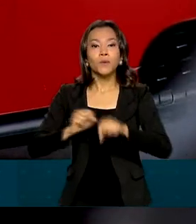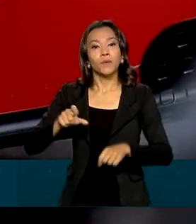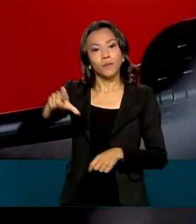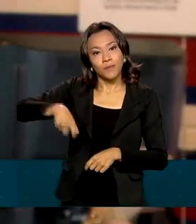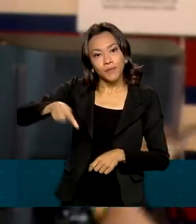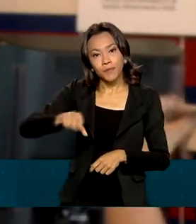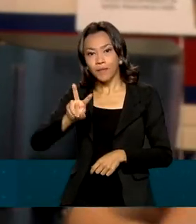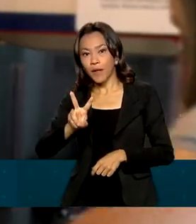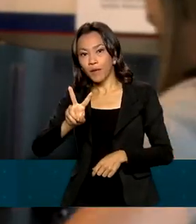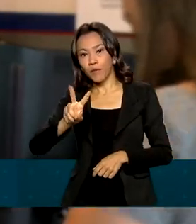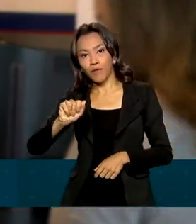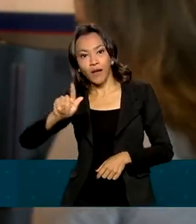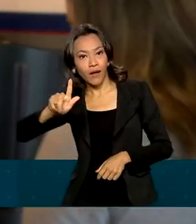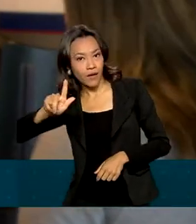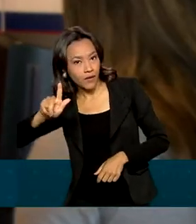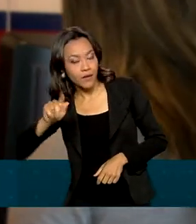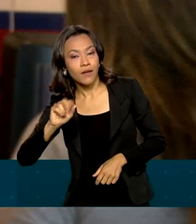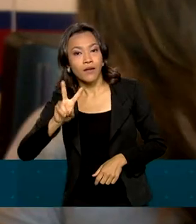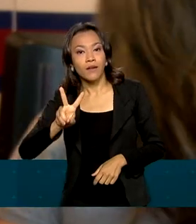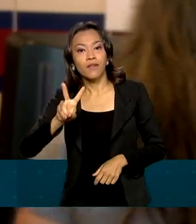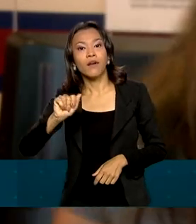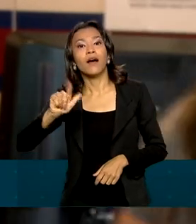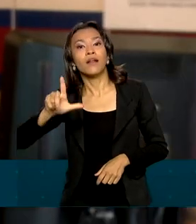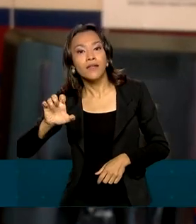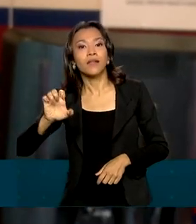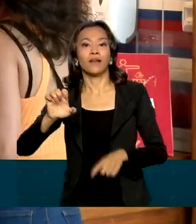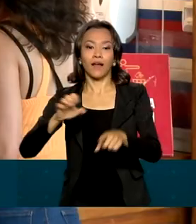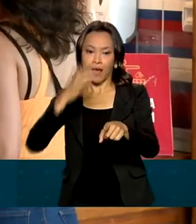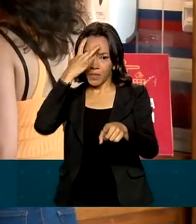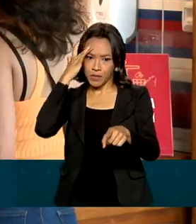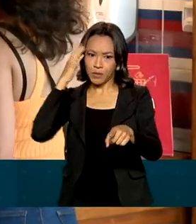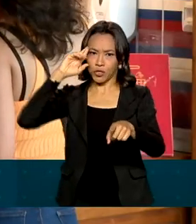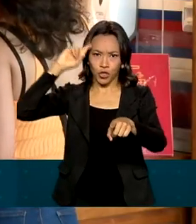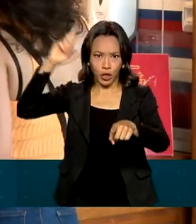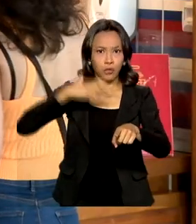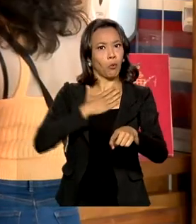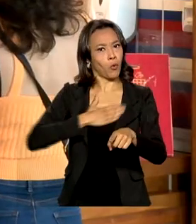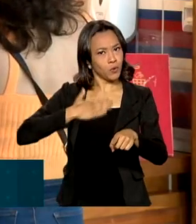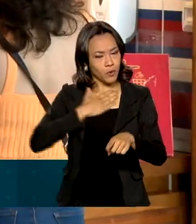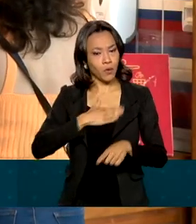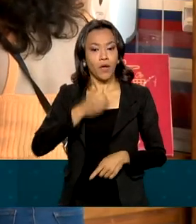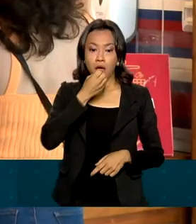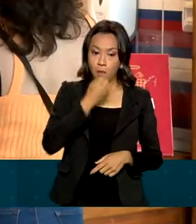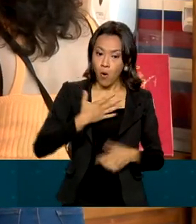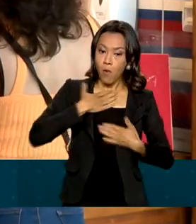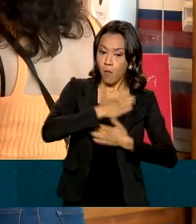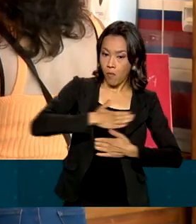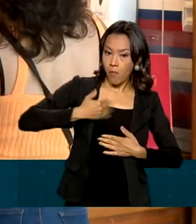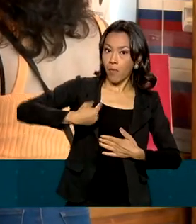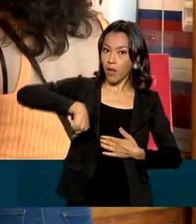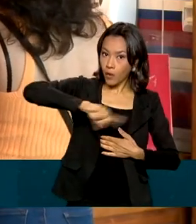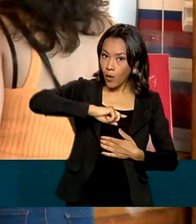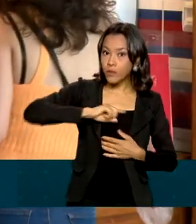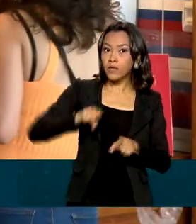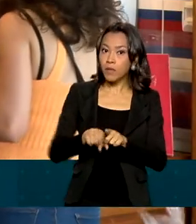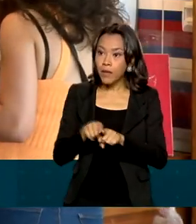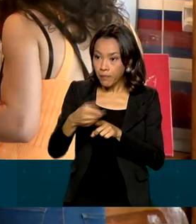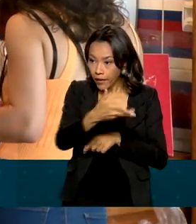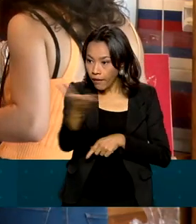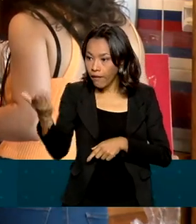refeição. A novidade também agradou a gerente. Tanto o benefício para nós quanto para eles mesmos, né?